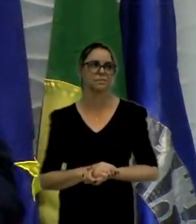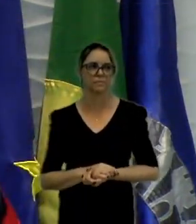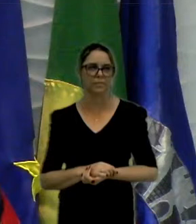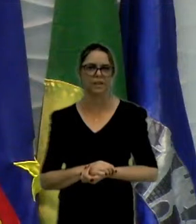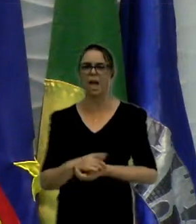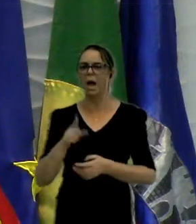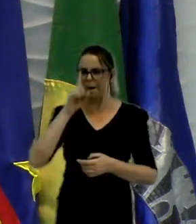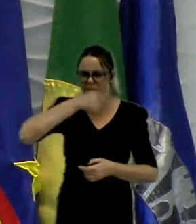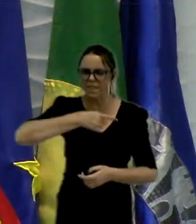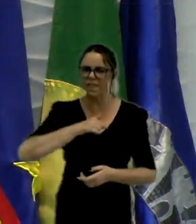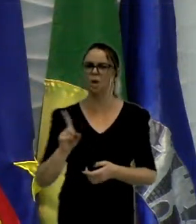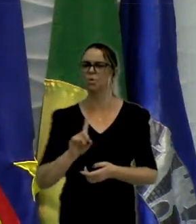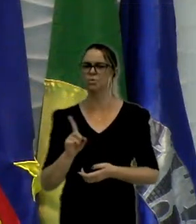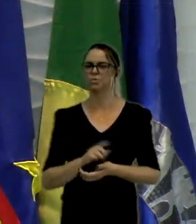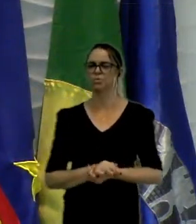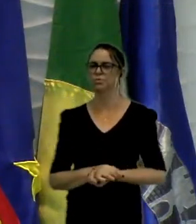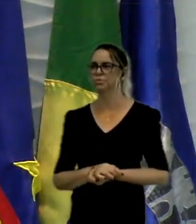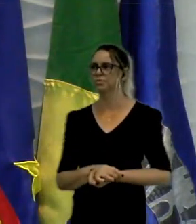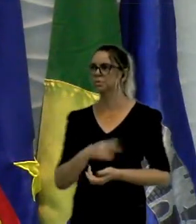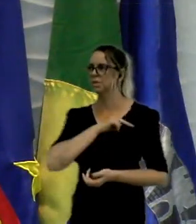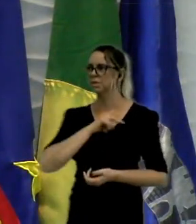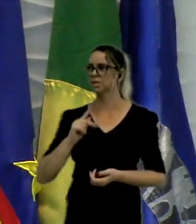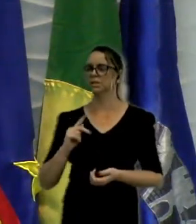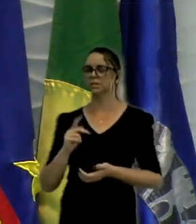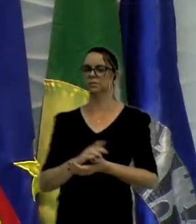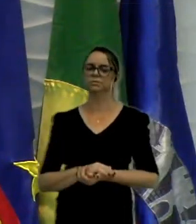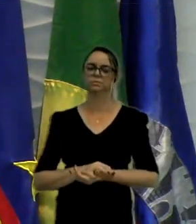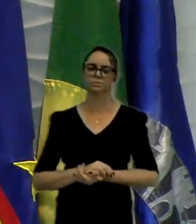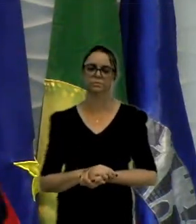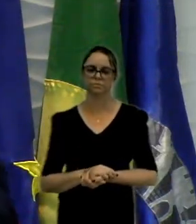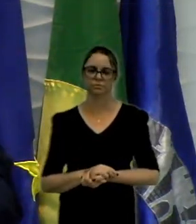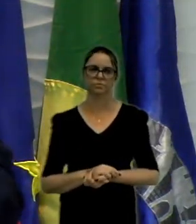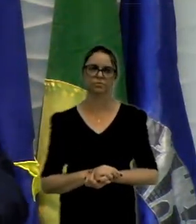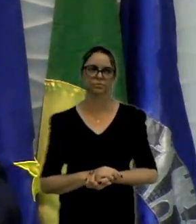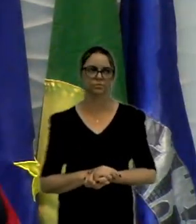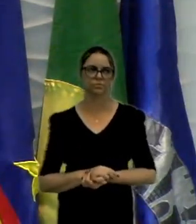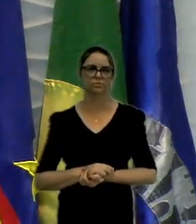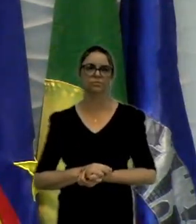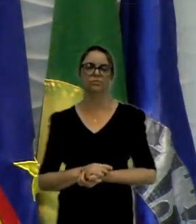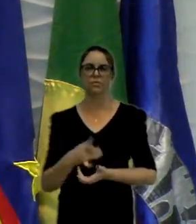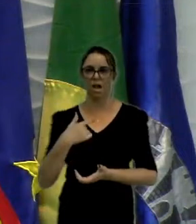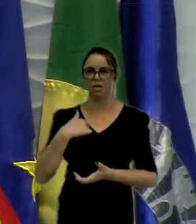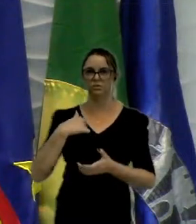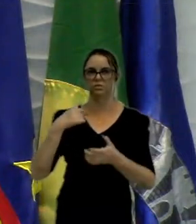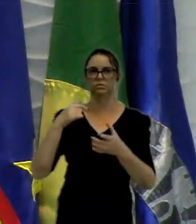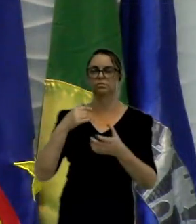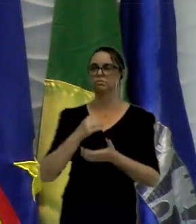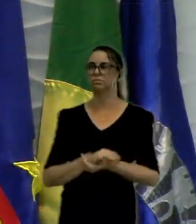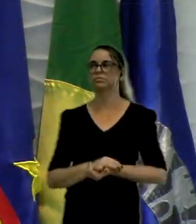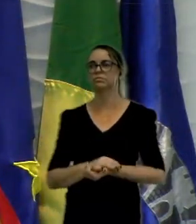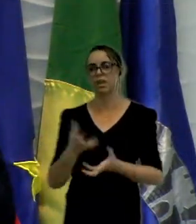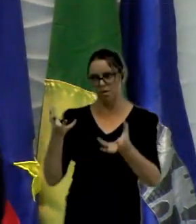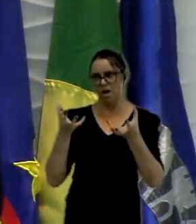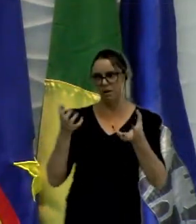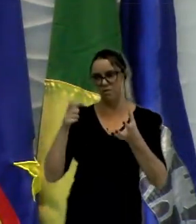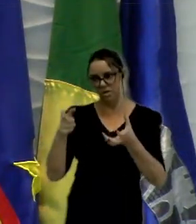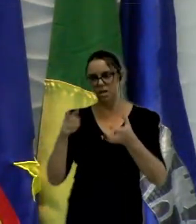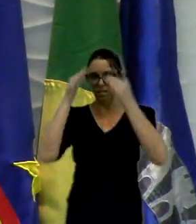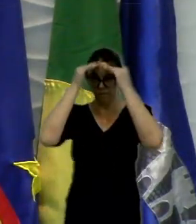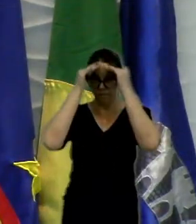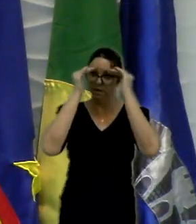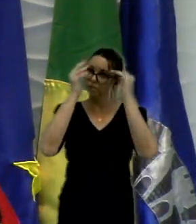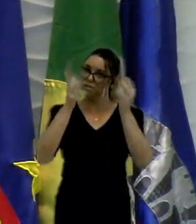manda não, senhor vereador, presidente. Vereador. Eu não quero ouvir o vereador, senhor. Já estou encerrando o meu discurso. Eu queria que o senhor respeitasse. Eu